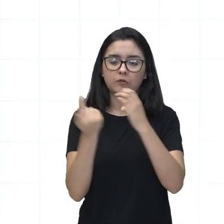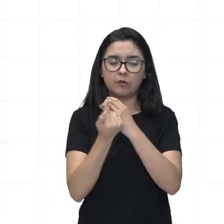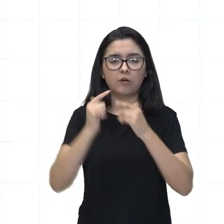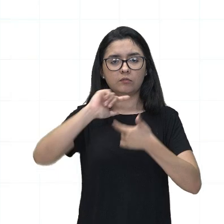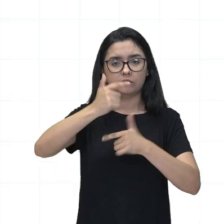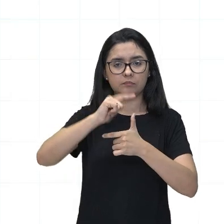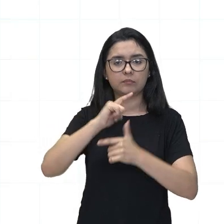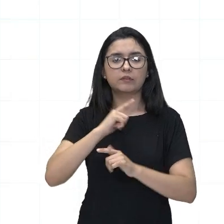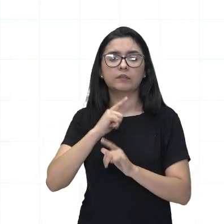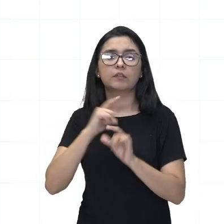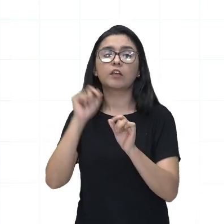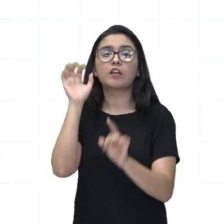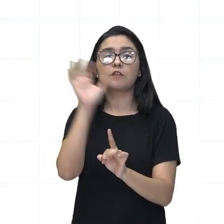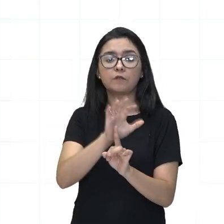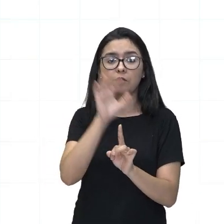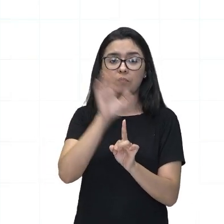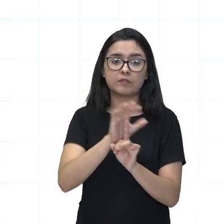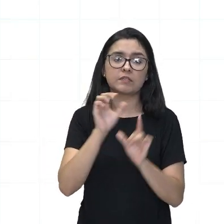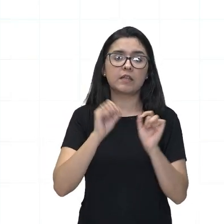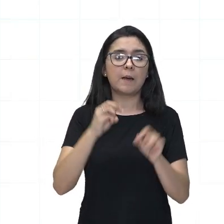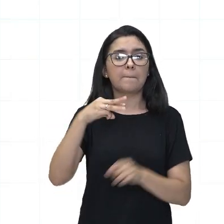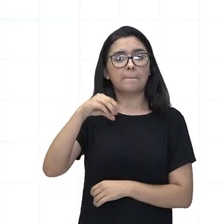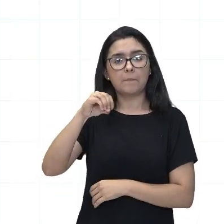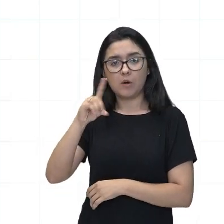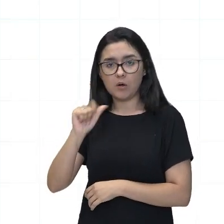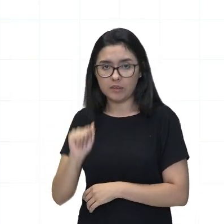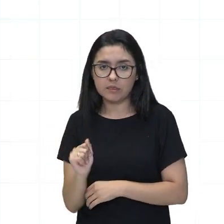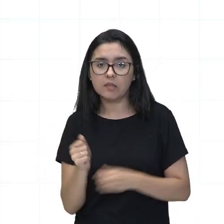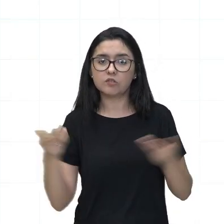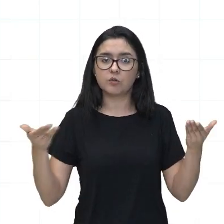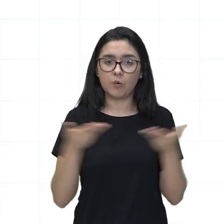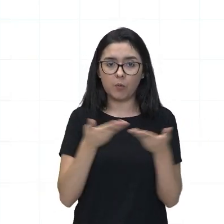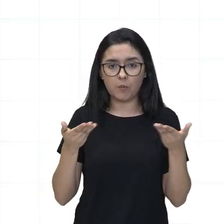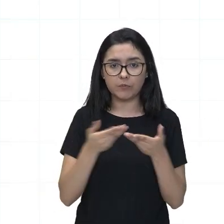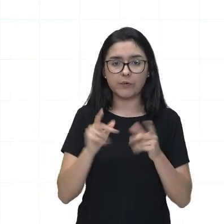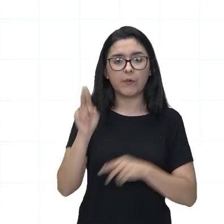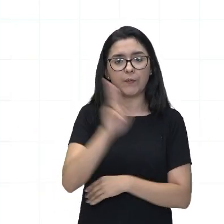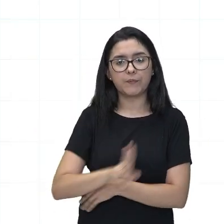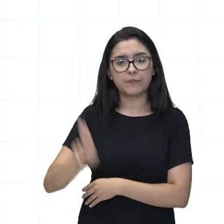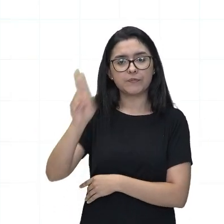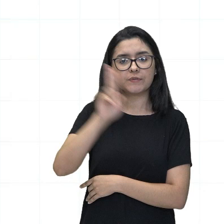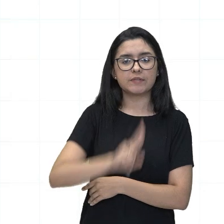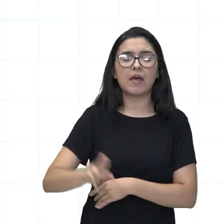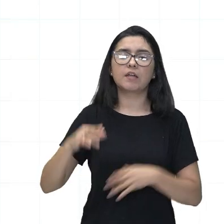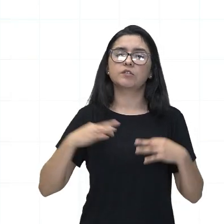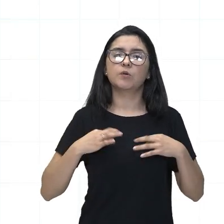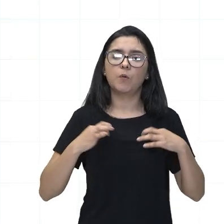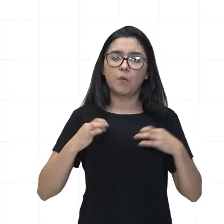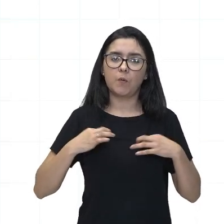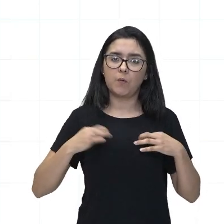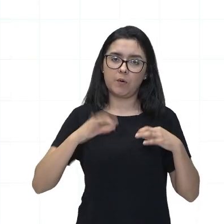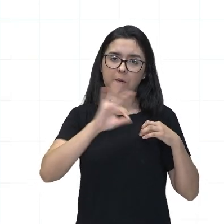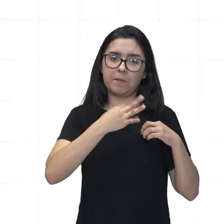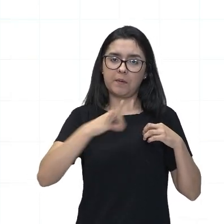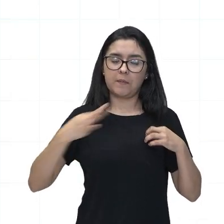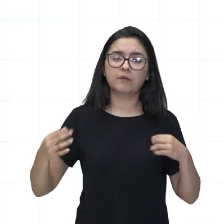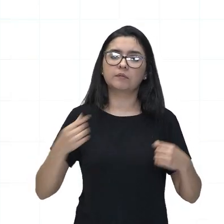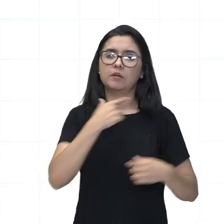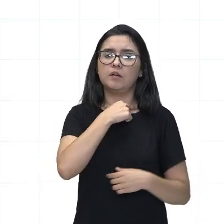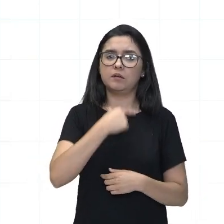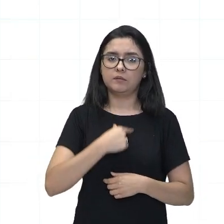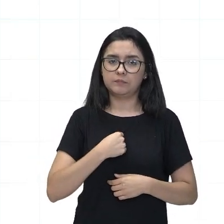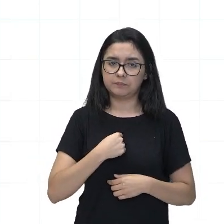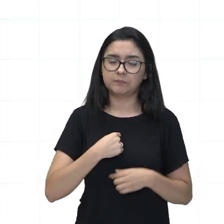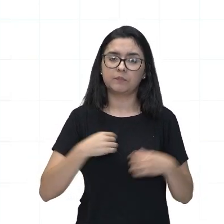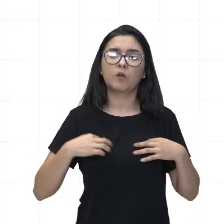grande influência na moda moderna. Elas são usadas em tecidos, acessórios e